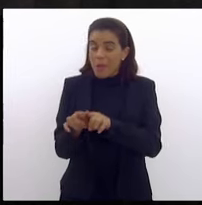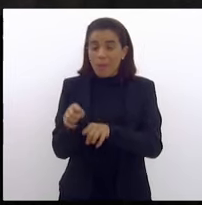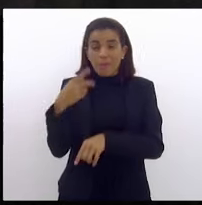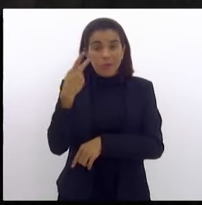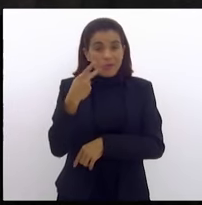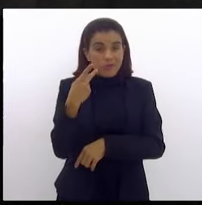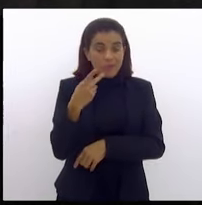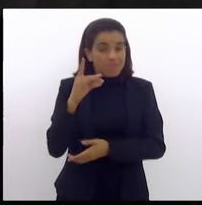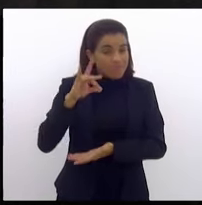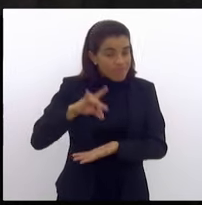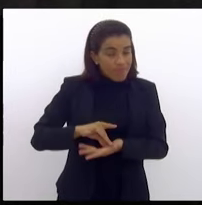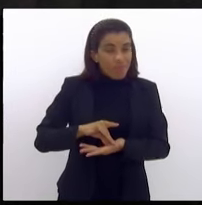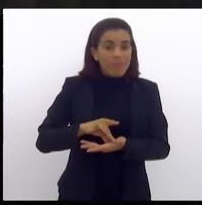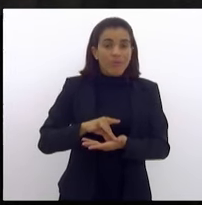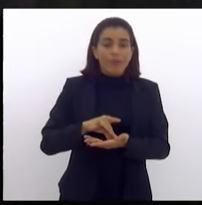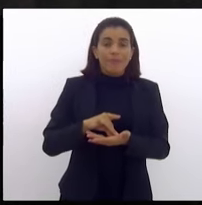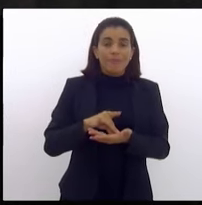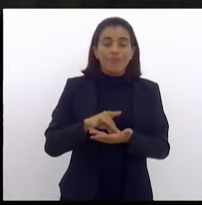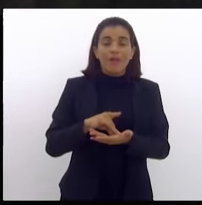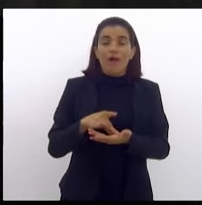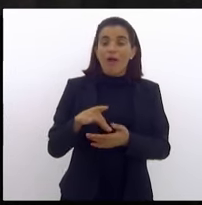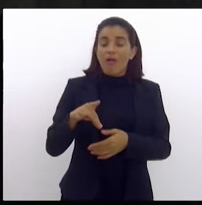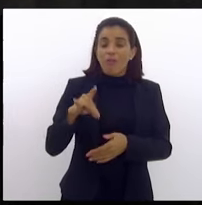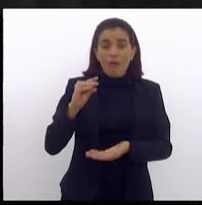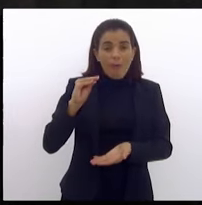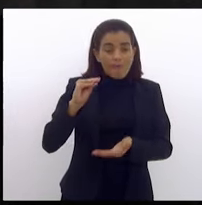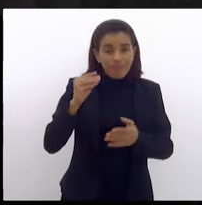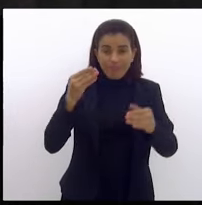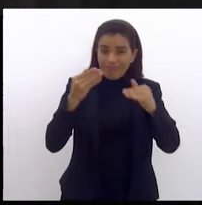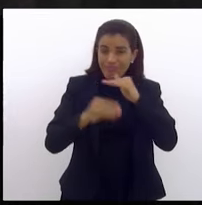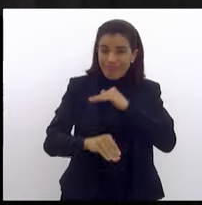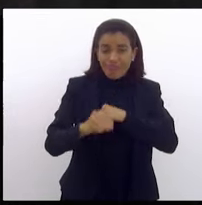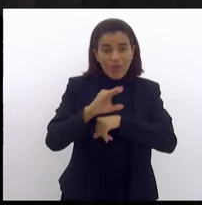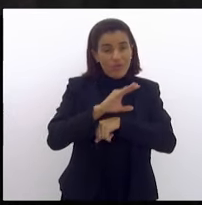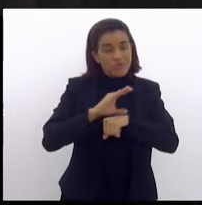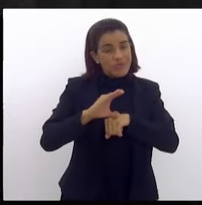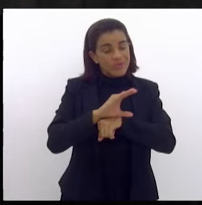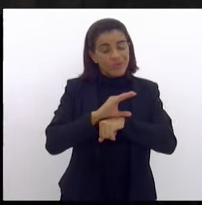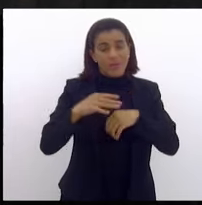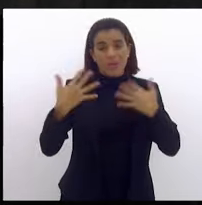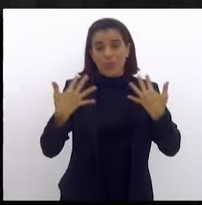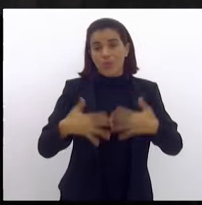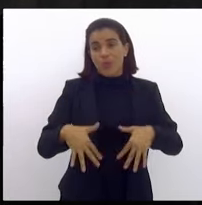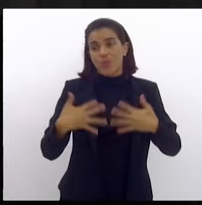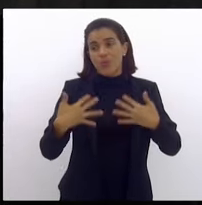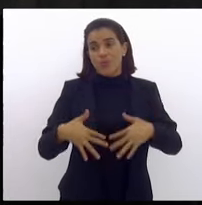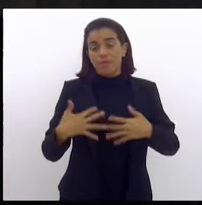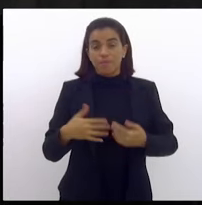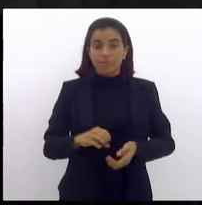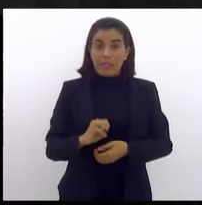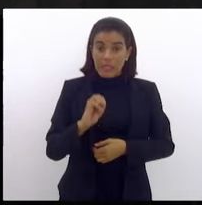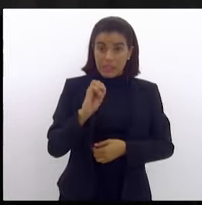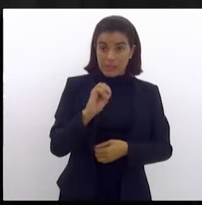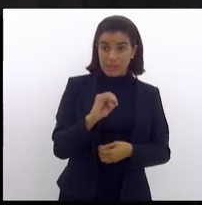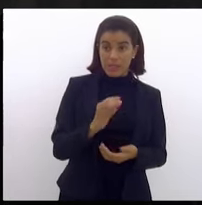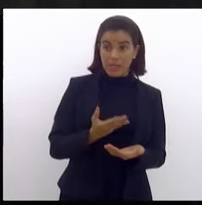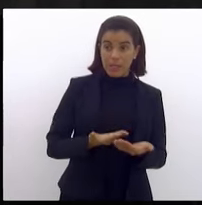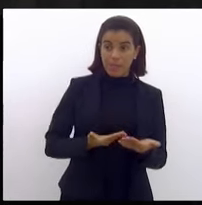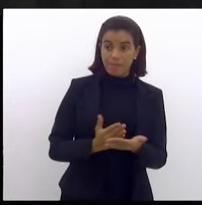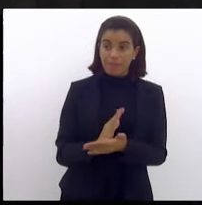de fato, de uma inconstitucionalidade gritante. Se for aprovado,